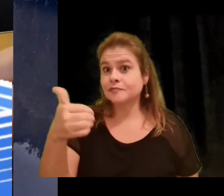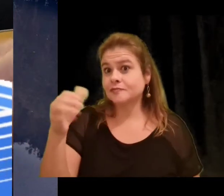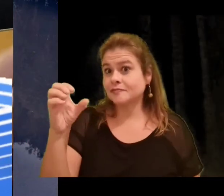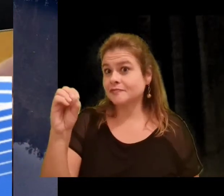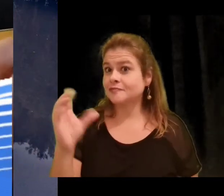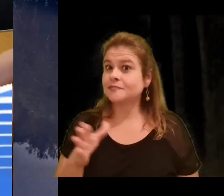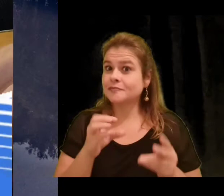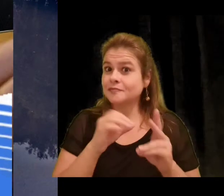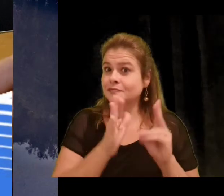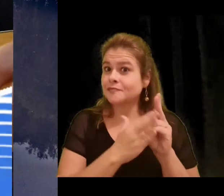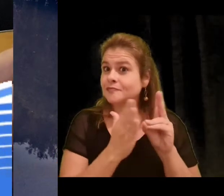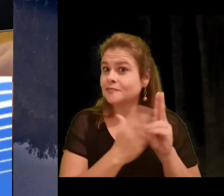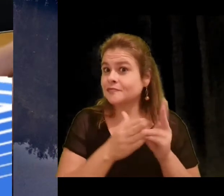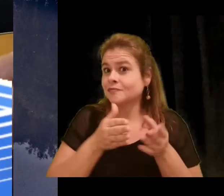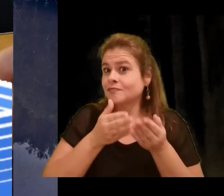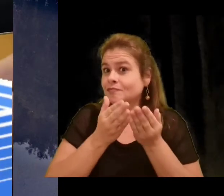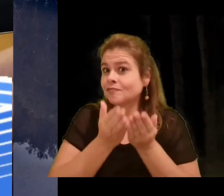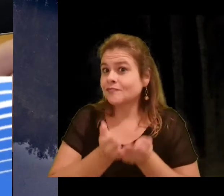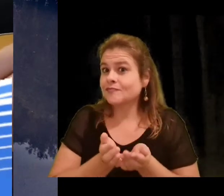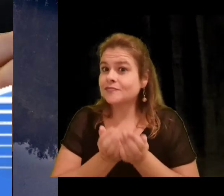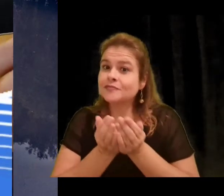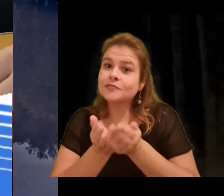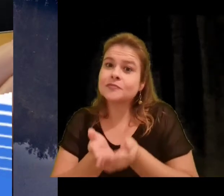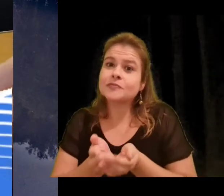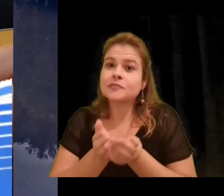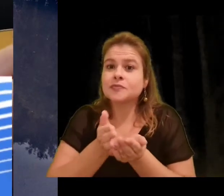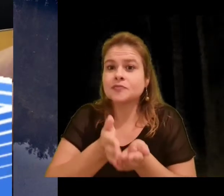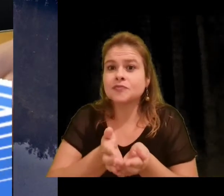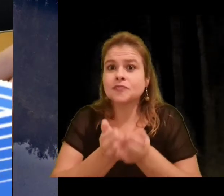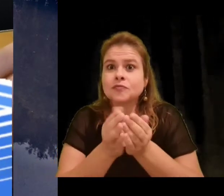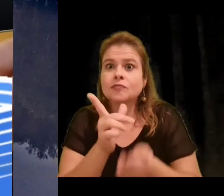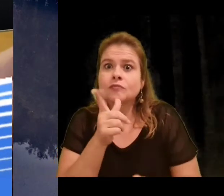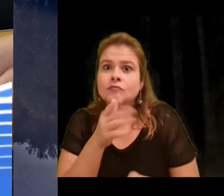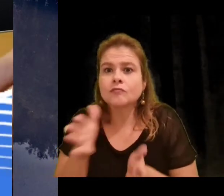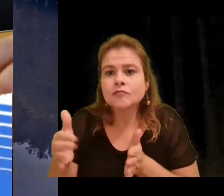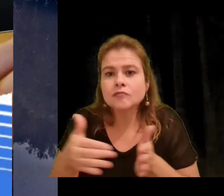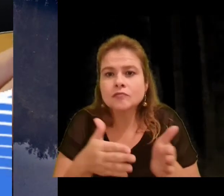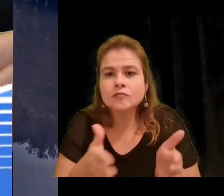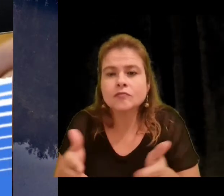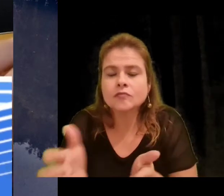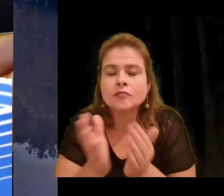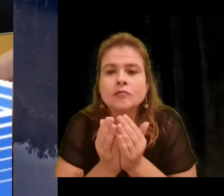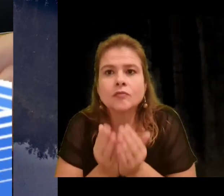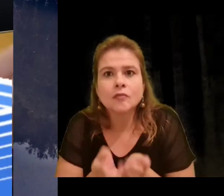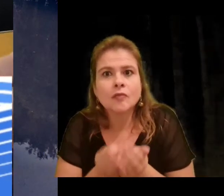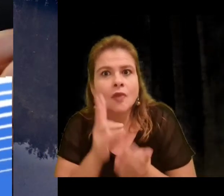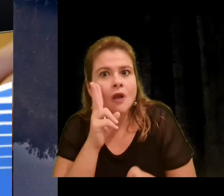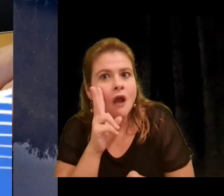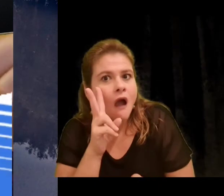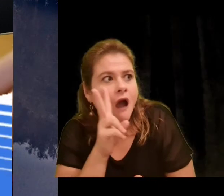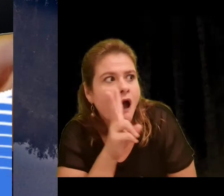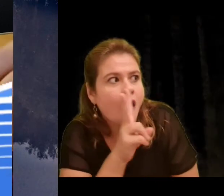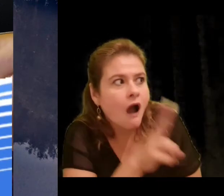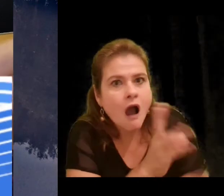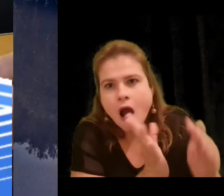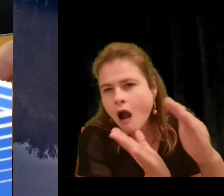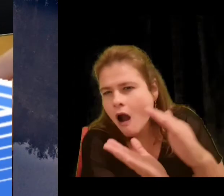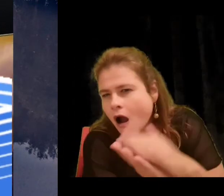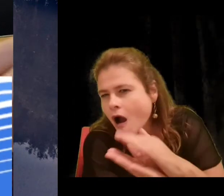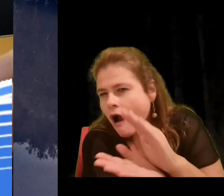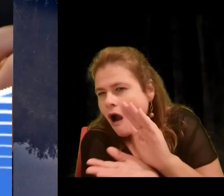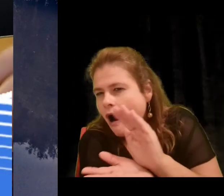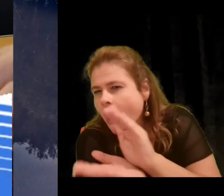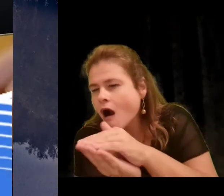indiozinhos, dez de pequeno bote E eu navegando pelo rio abaixo, quando o jacaré se